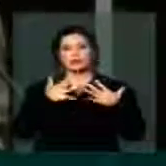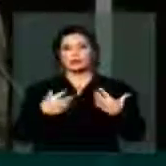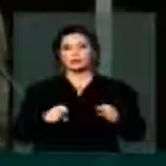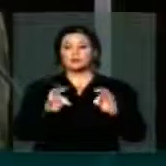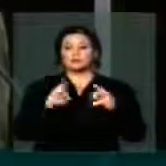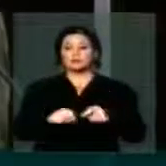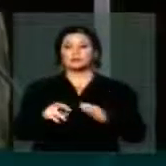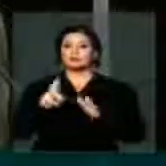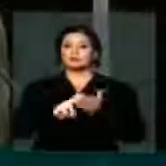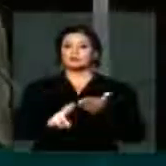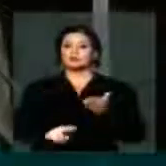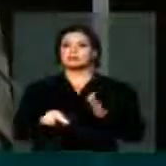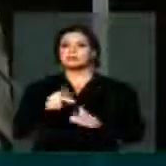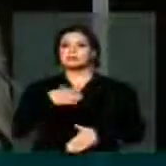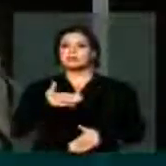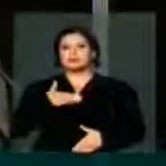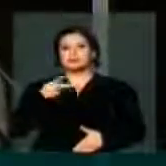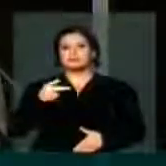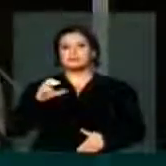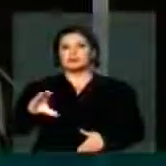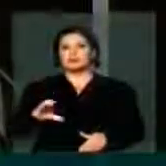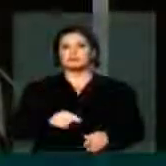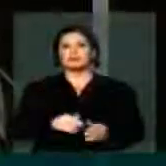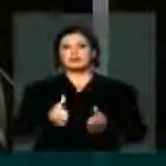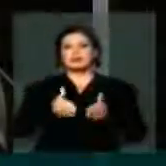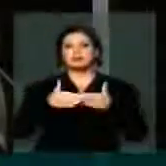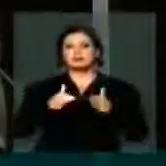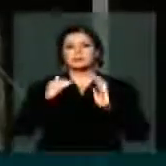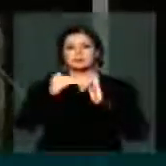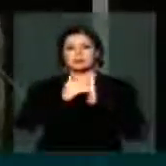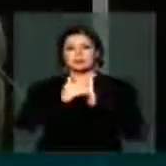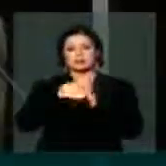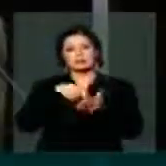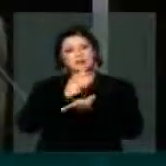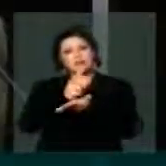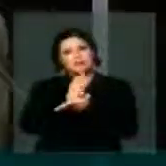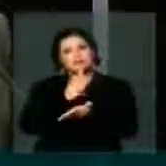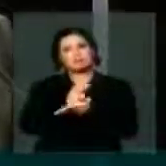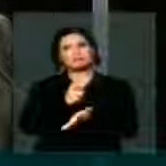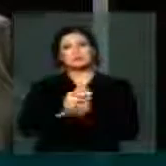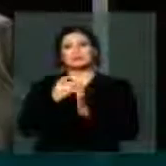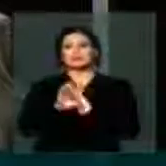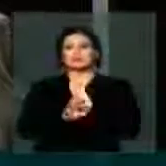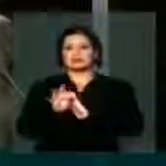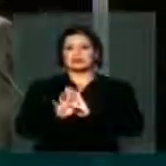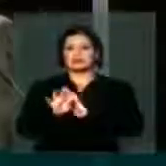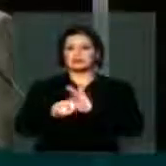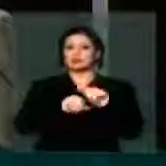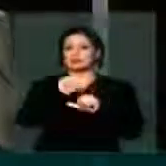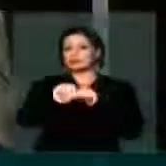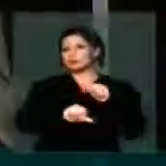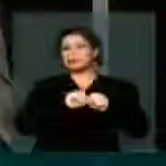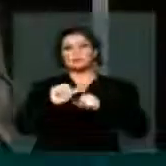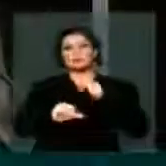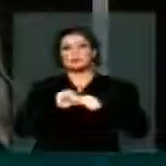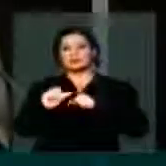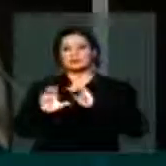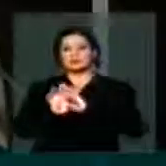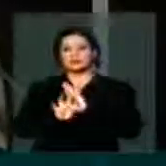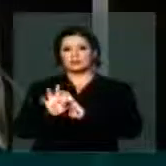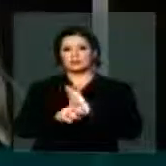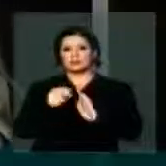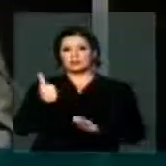íntegra a redação da minha PEC, e eu apelo ao Senado que mantenha a redação de ontem e não volte à redação inicial